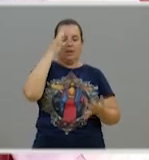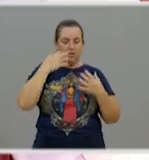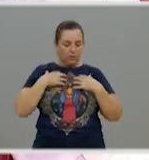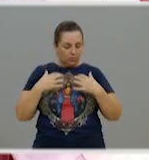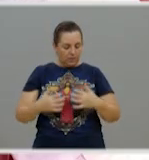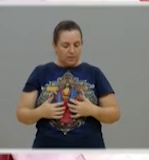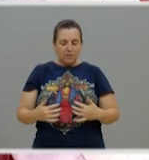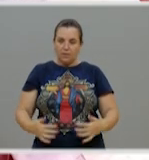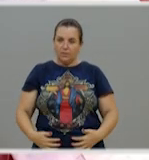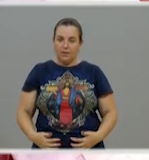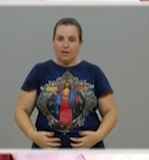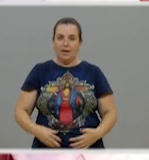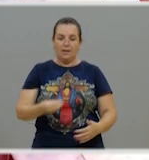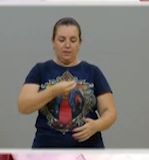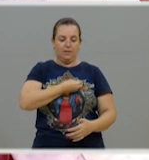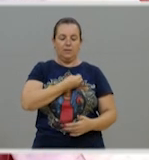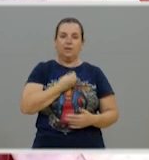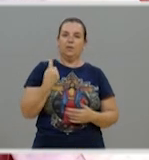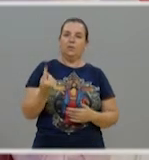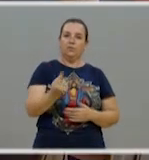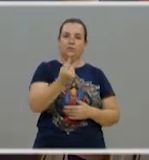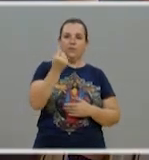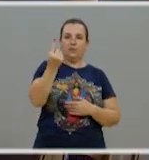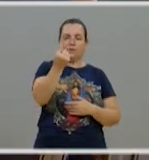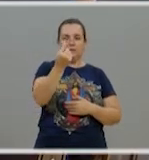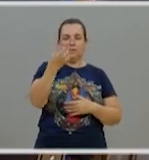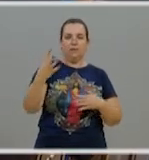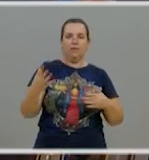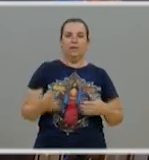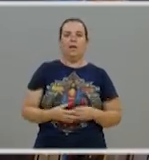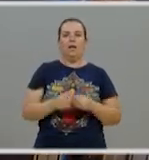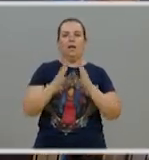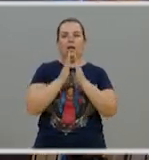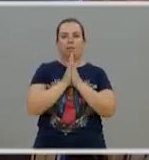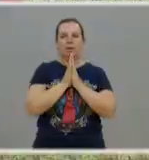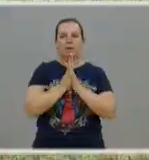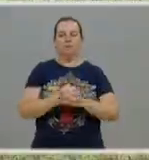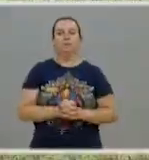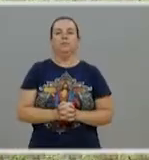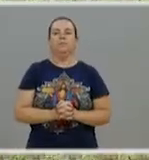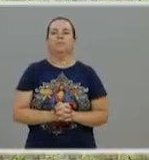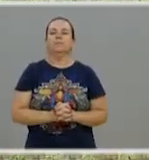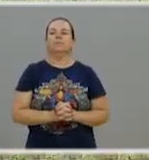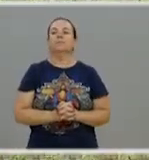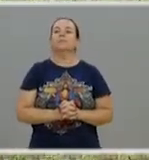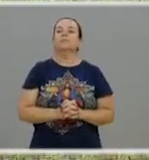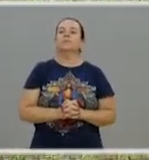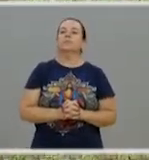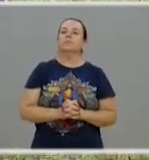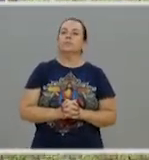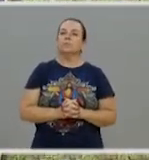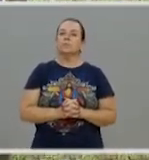na ressurreição da carne, na vida eterna. Amém.